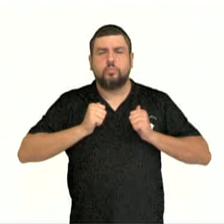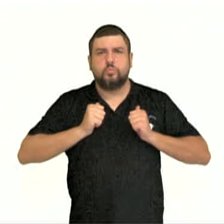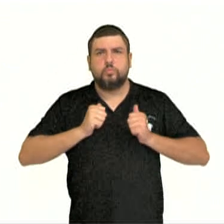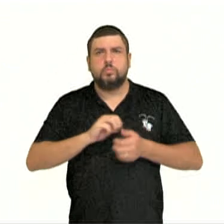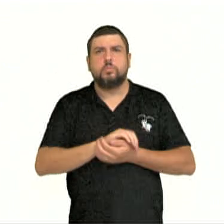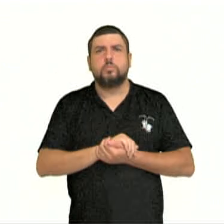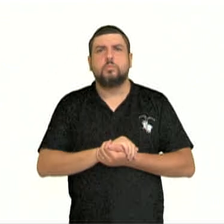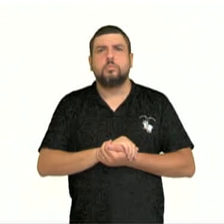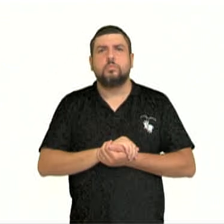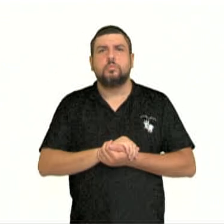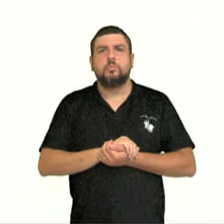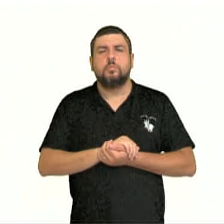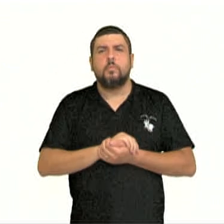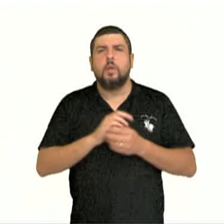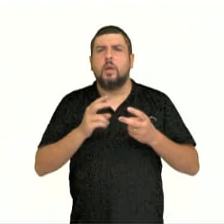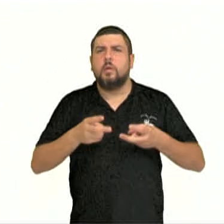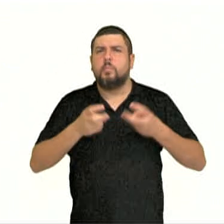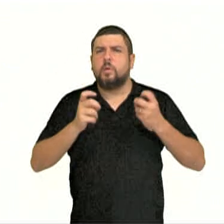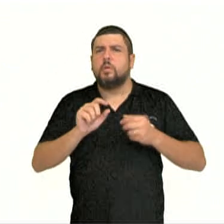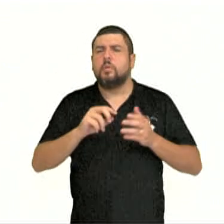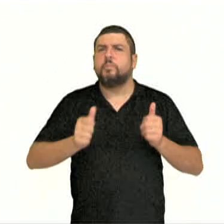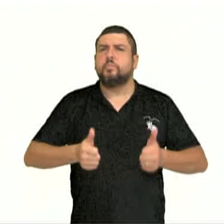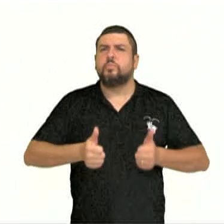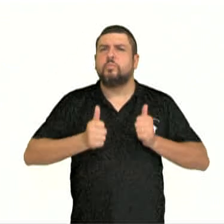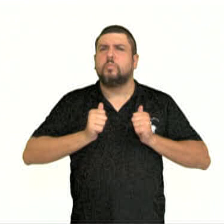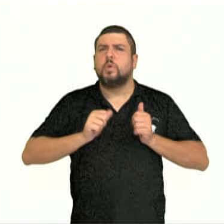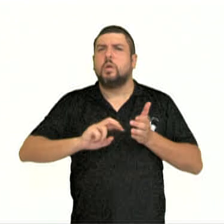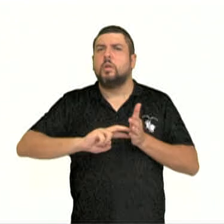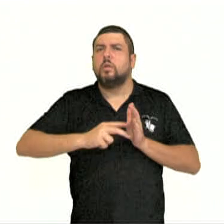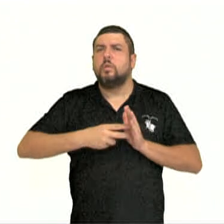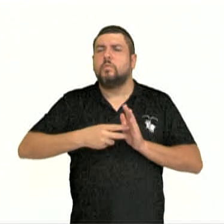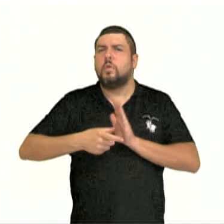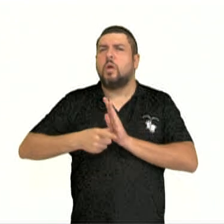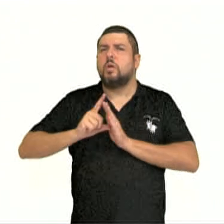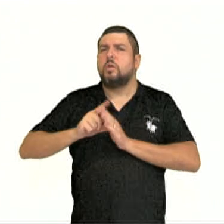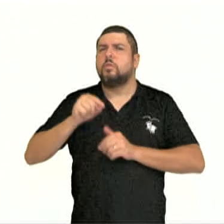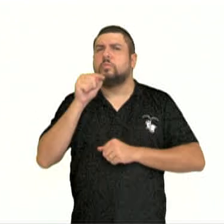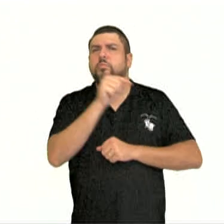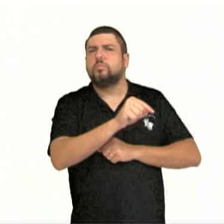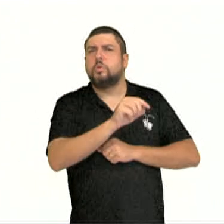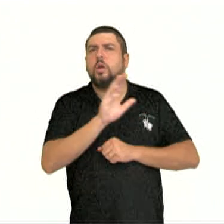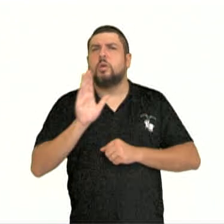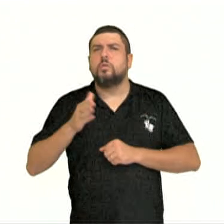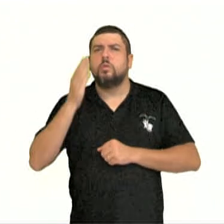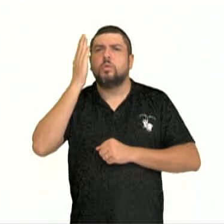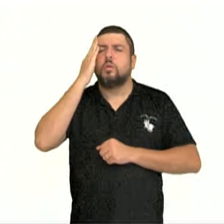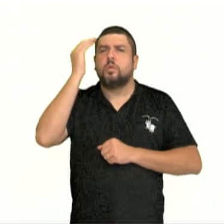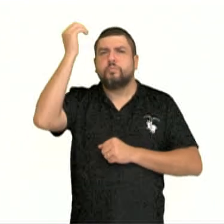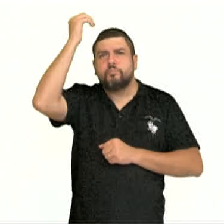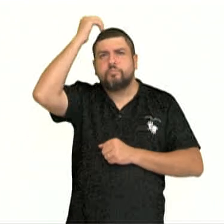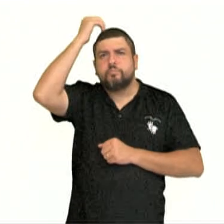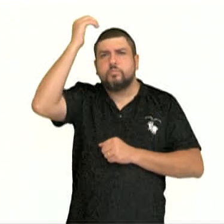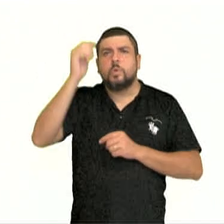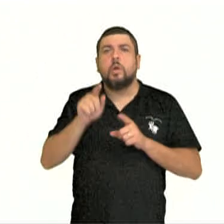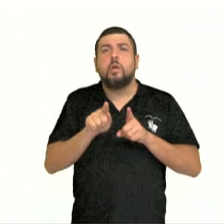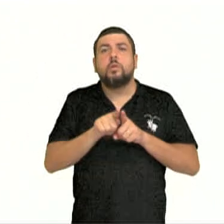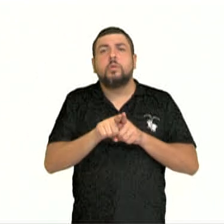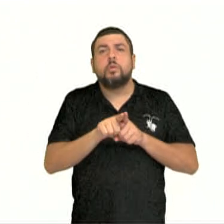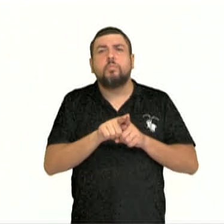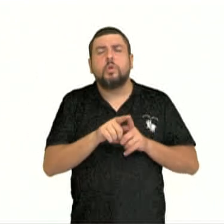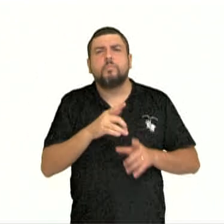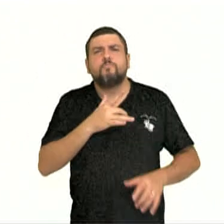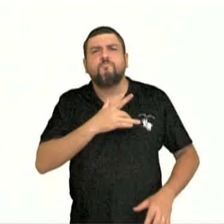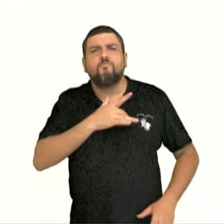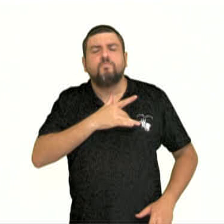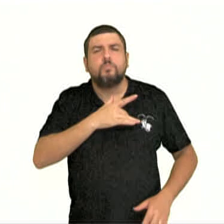pré-noções. Veja que interessante, pré-noções, preconceitos, estereótipos, né? Até mesmo paixões,